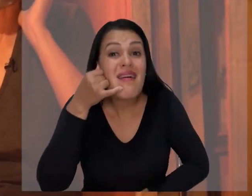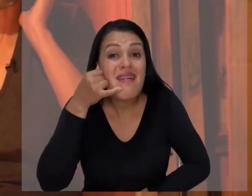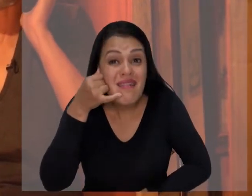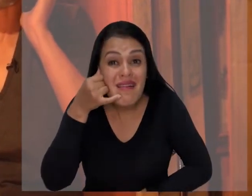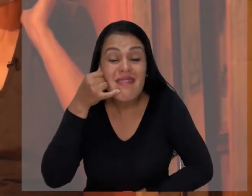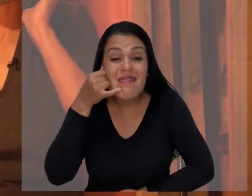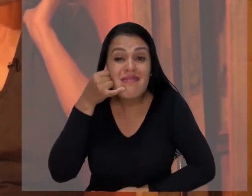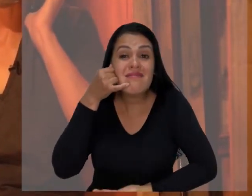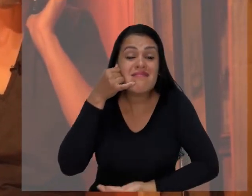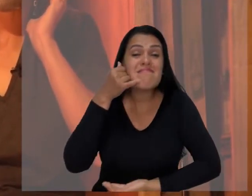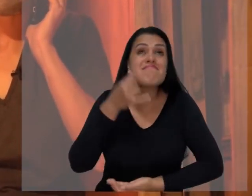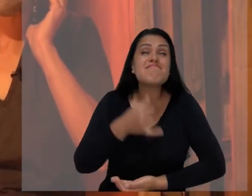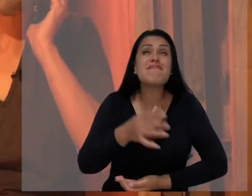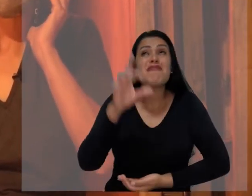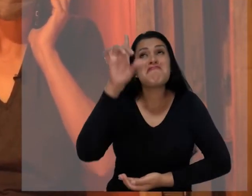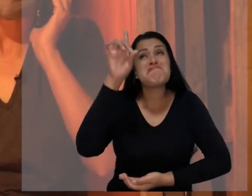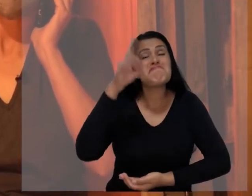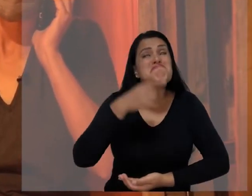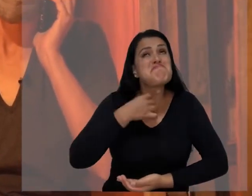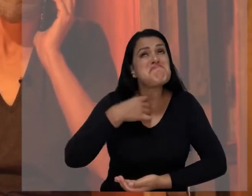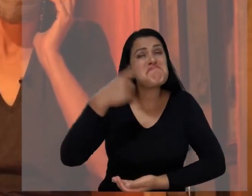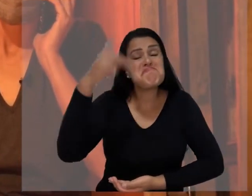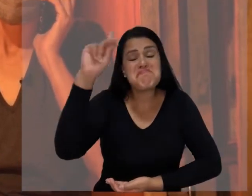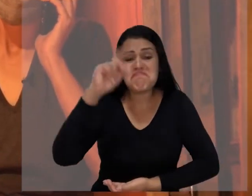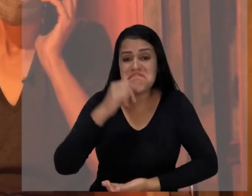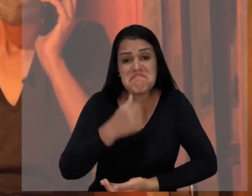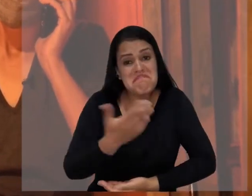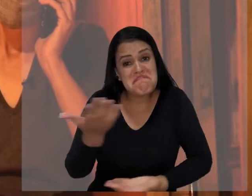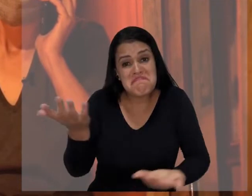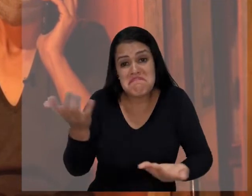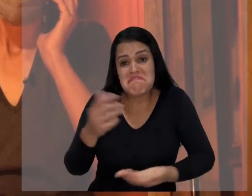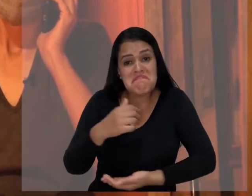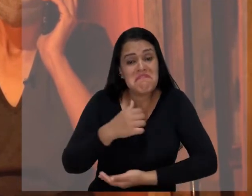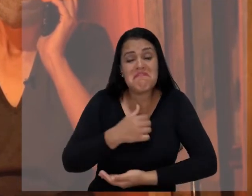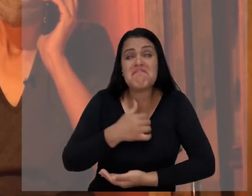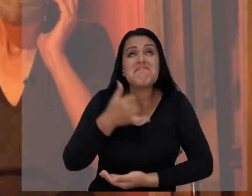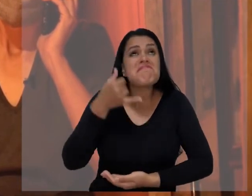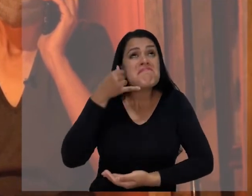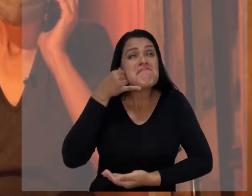Ah, mas se é a vontade de Deus, né?